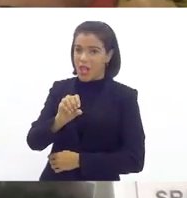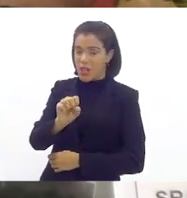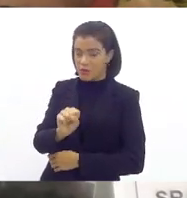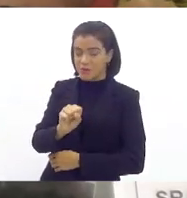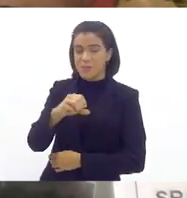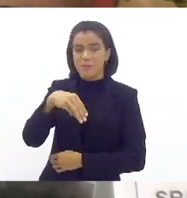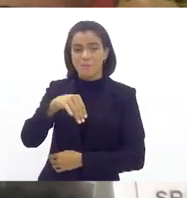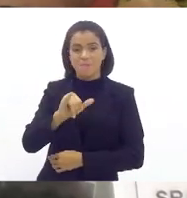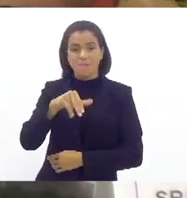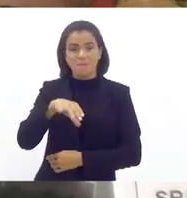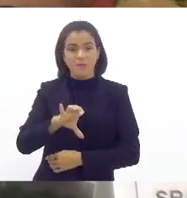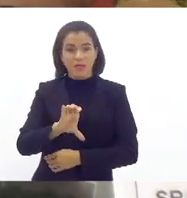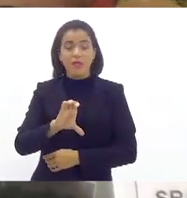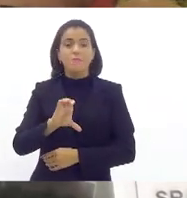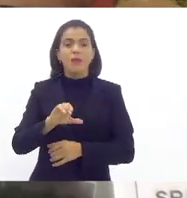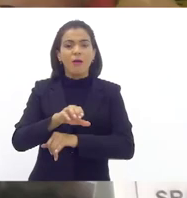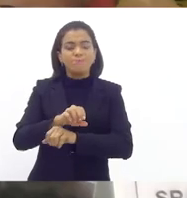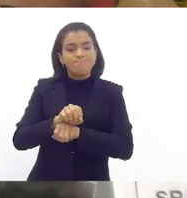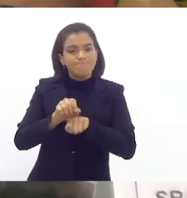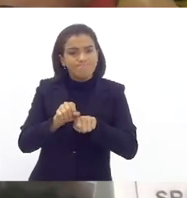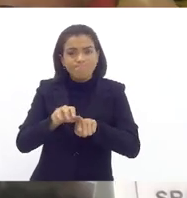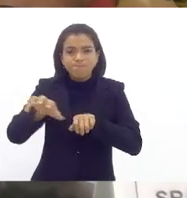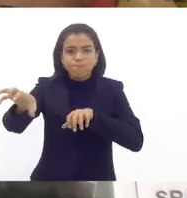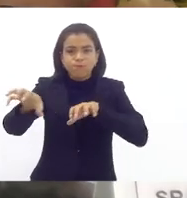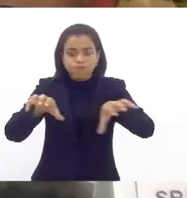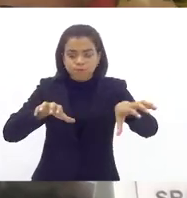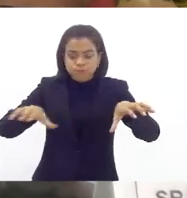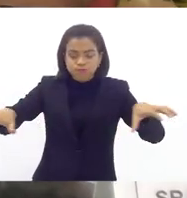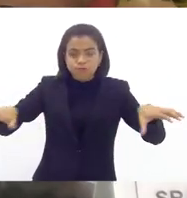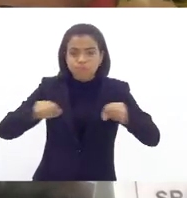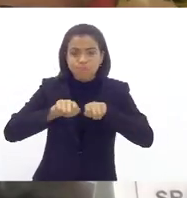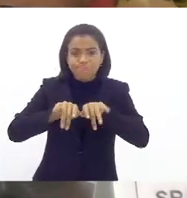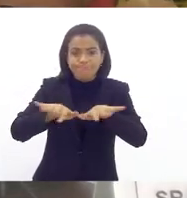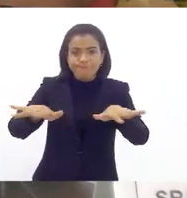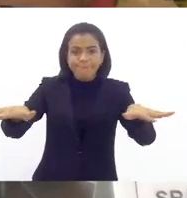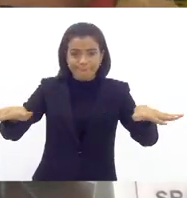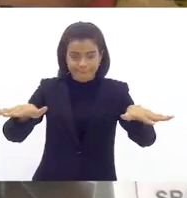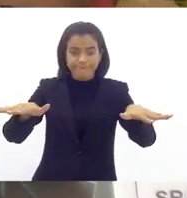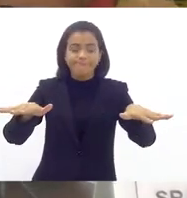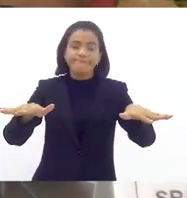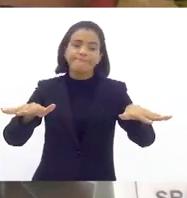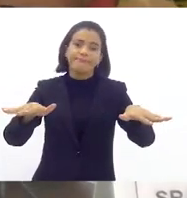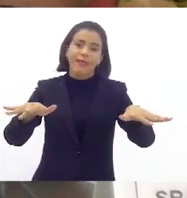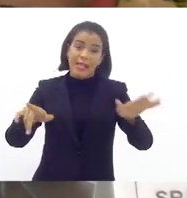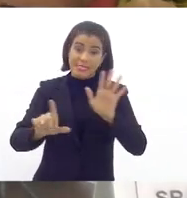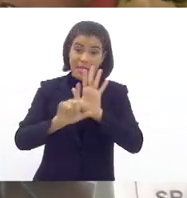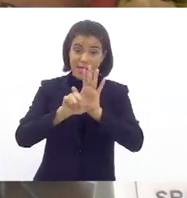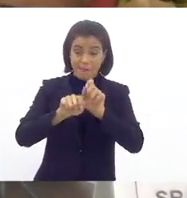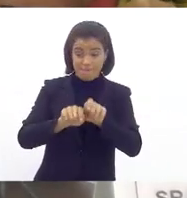questão dentro do Estado do Rio de Janeiro, deu-se pelo seguinte motivo.